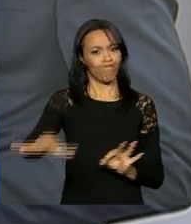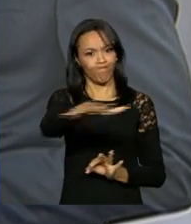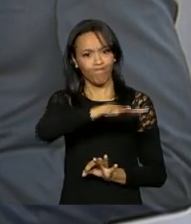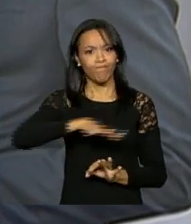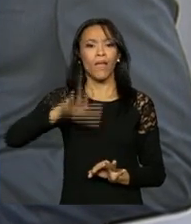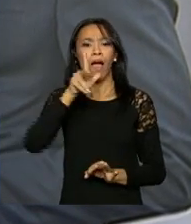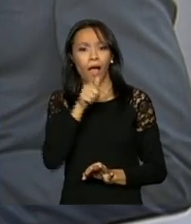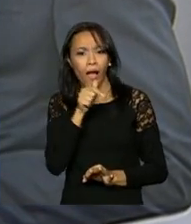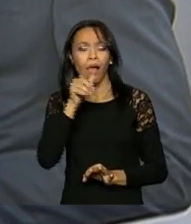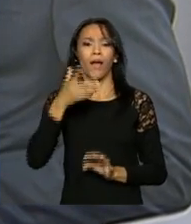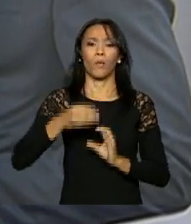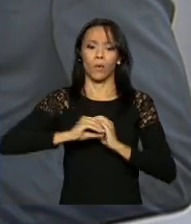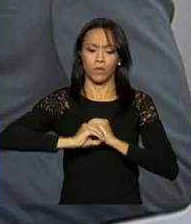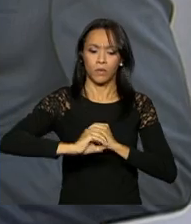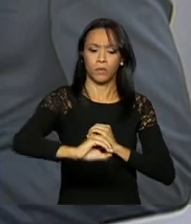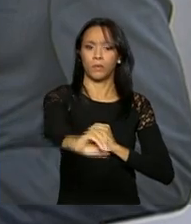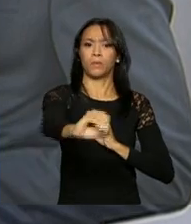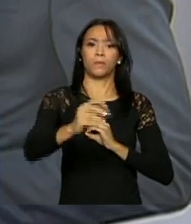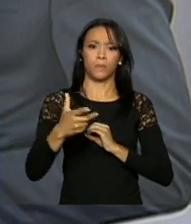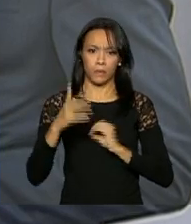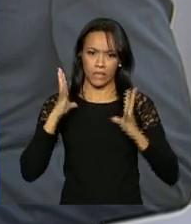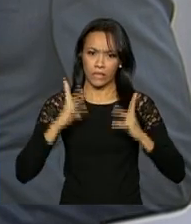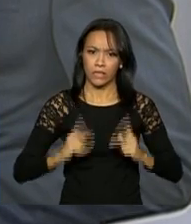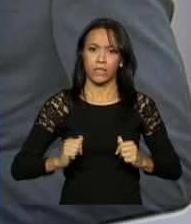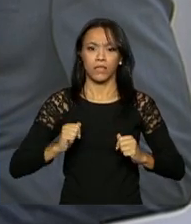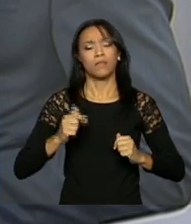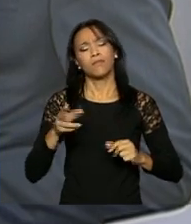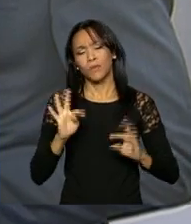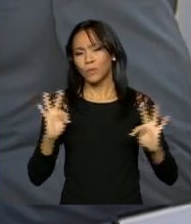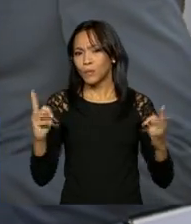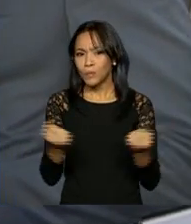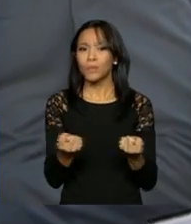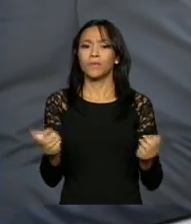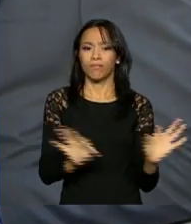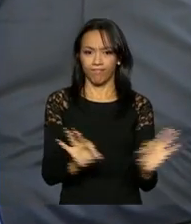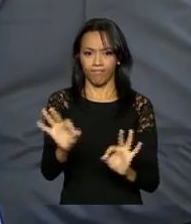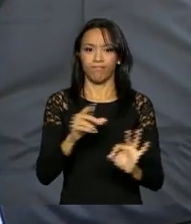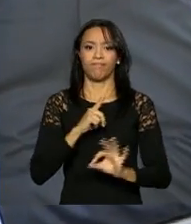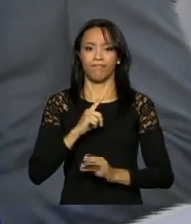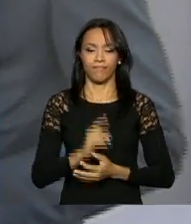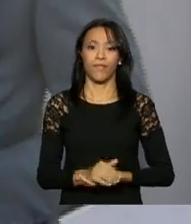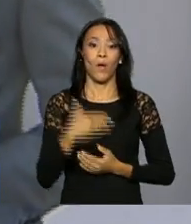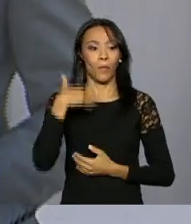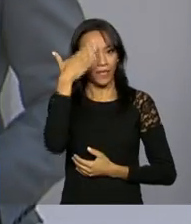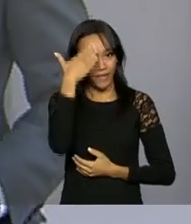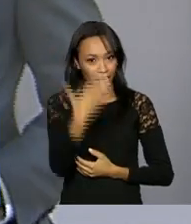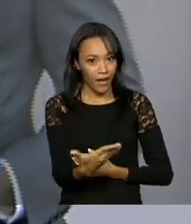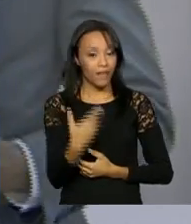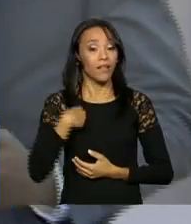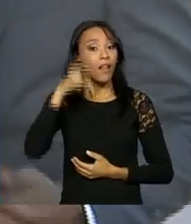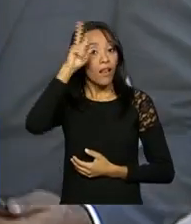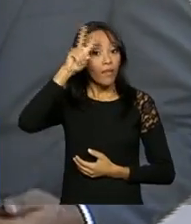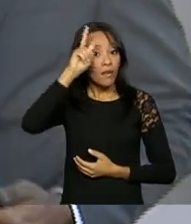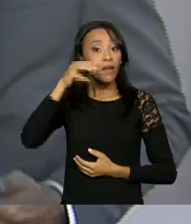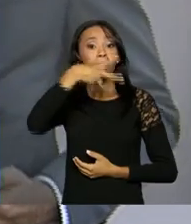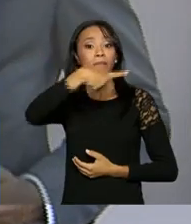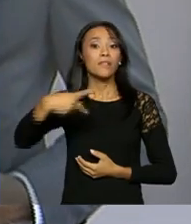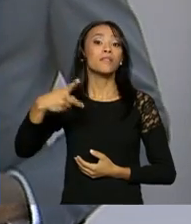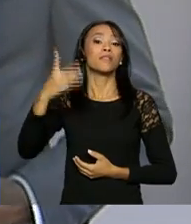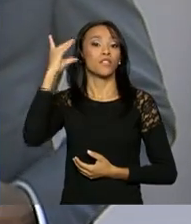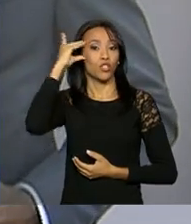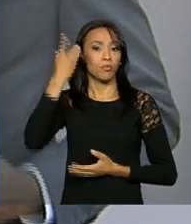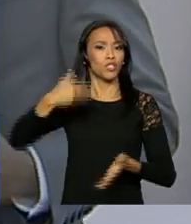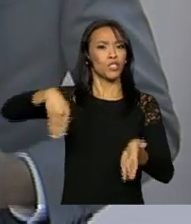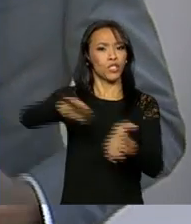de água, esgoto, galeria, tratamento de água e produção de água. Ok, muito obrigado, diretor. Lembrando que a presidenta Dilma Rousseff deve